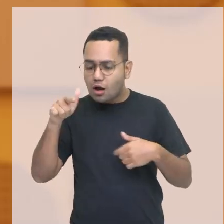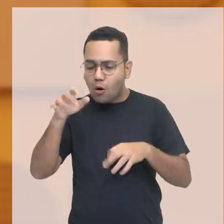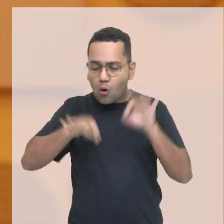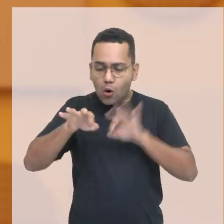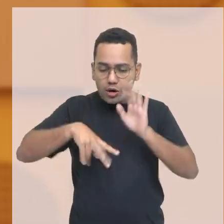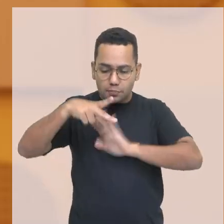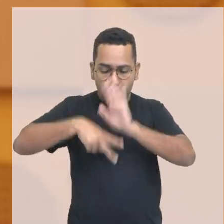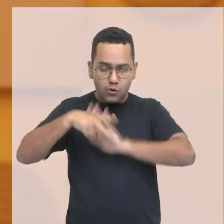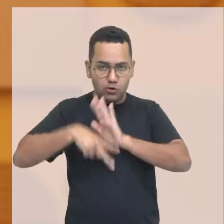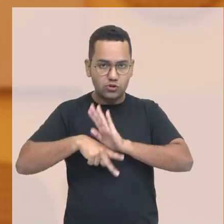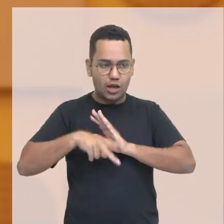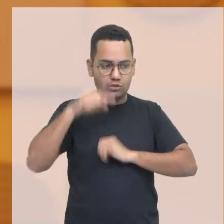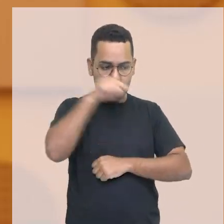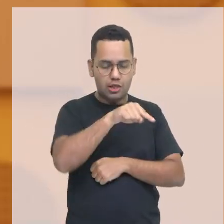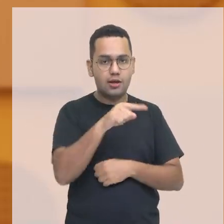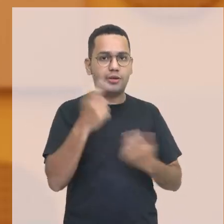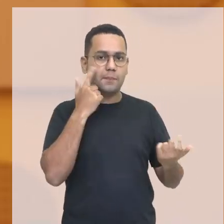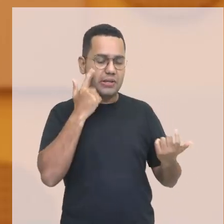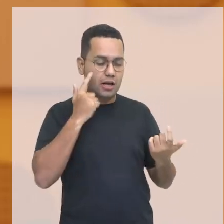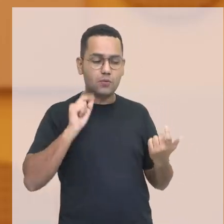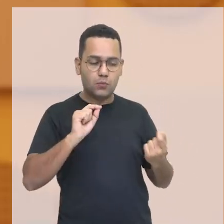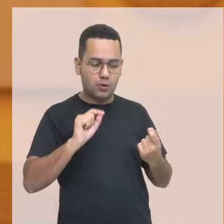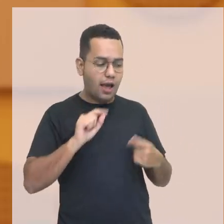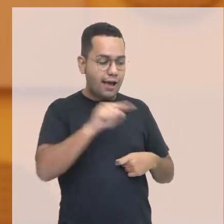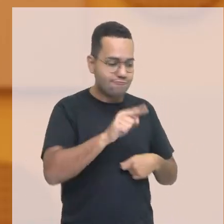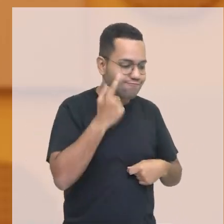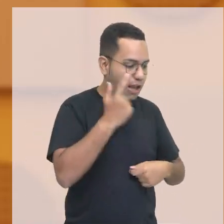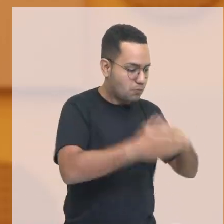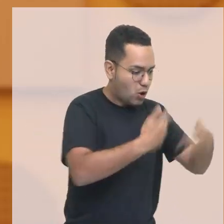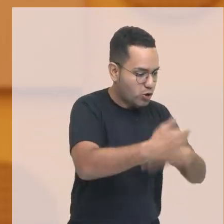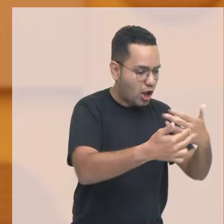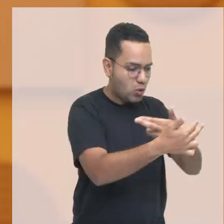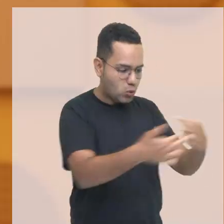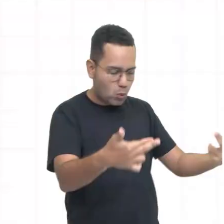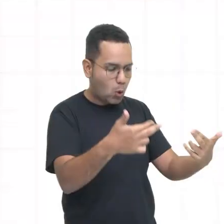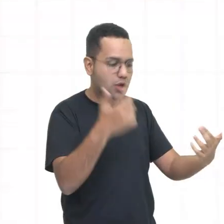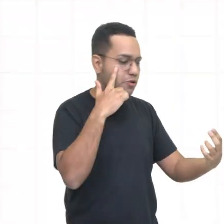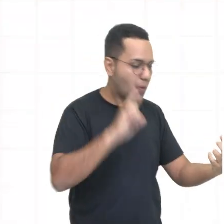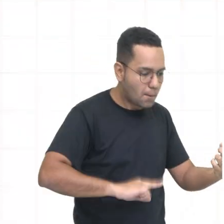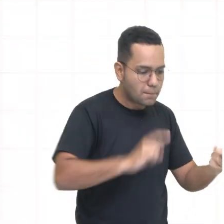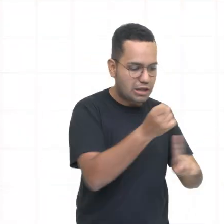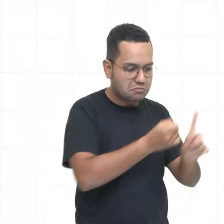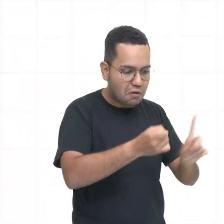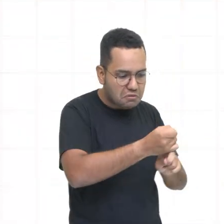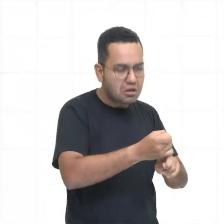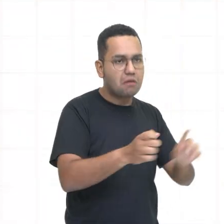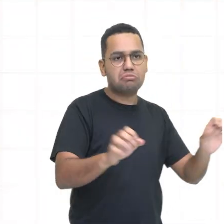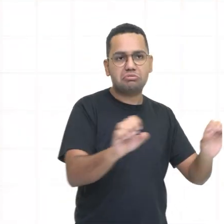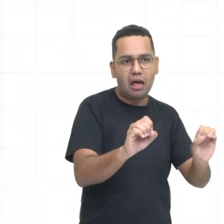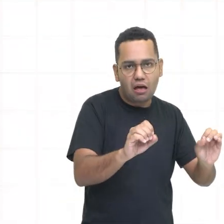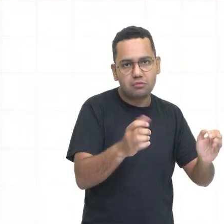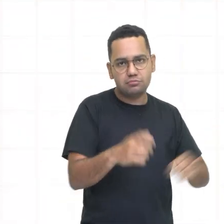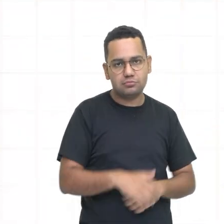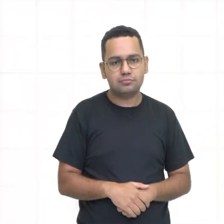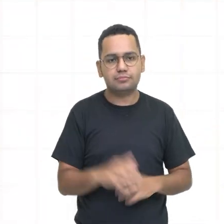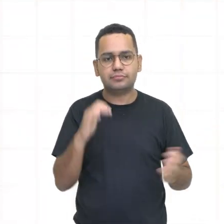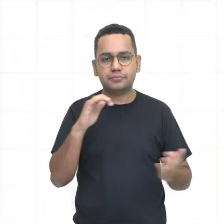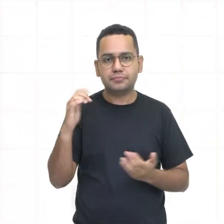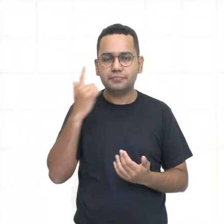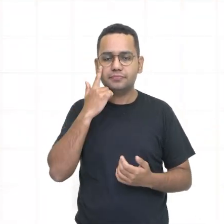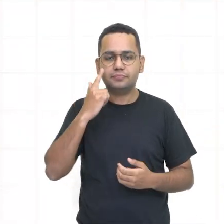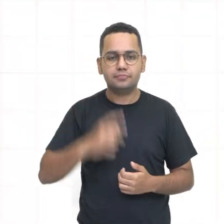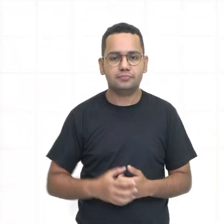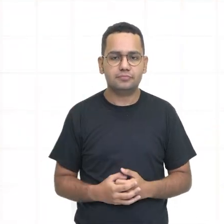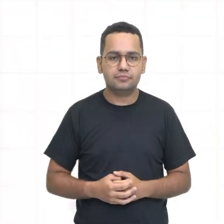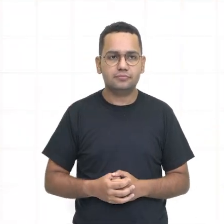biodiversidade, ela não é levada em consideração. Beleza, galera? Vamos ao texto para finalizar a aula. Vamos lá. Vale ressaltar